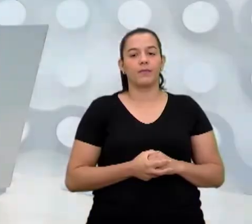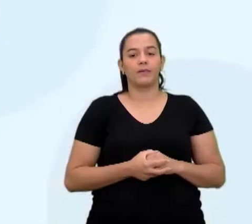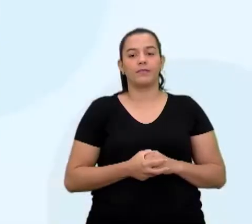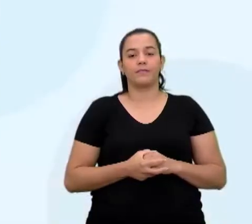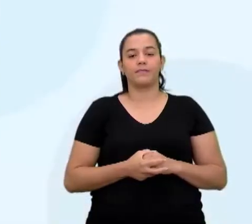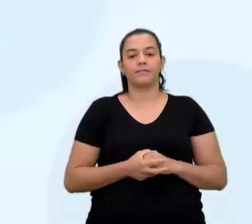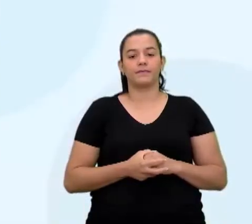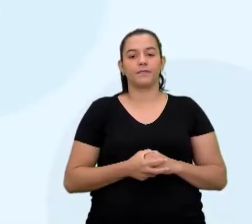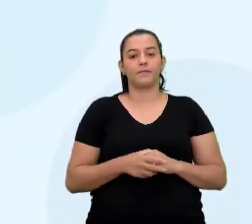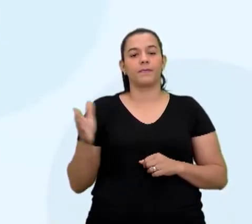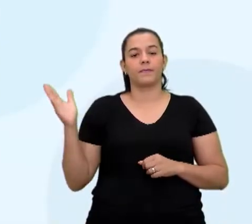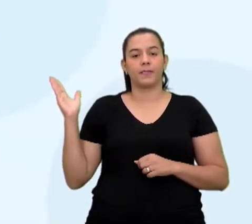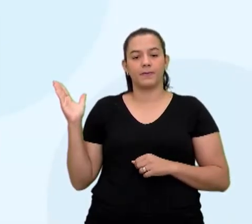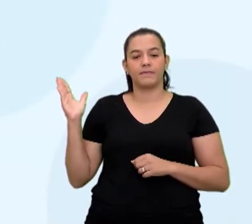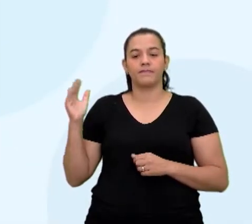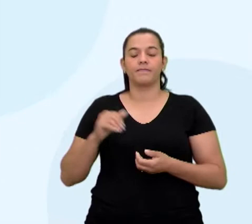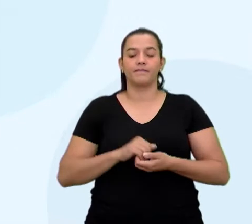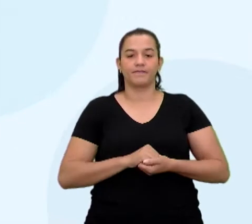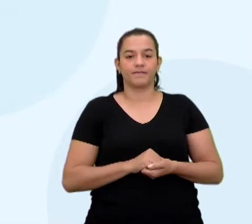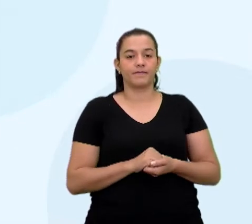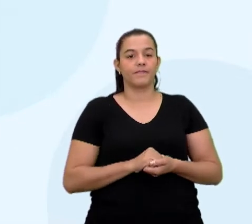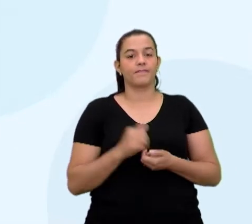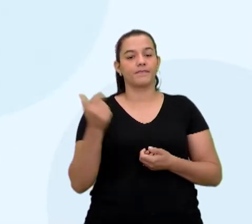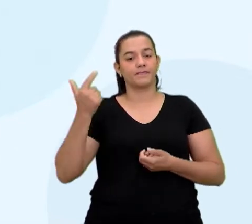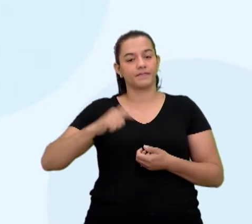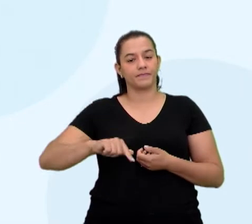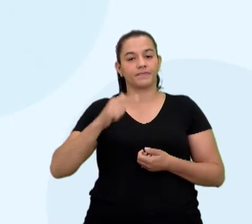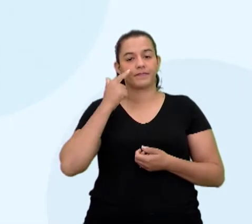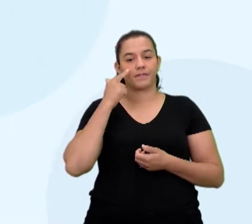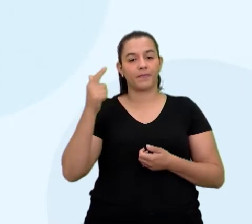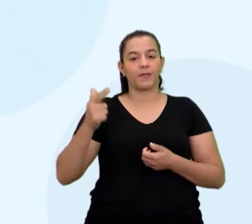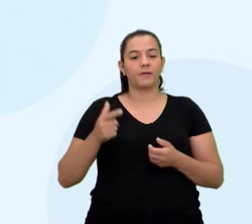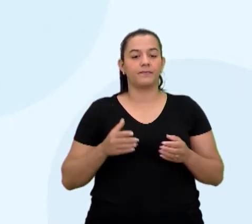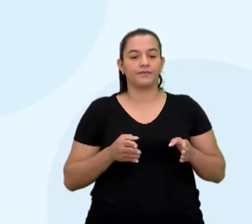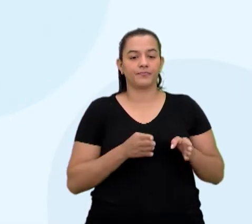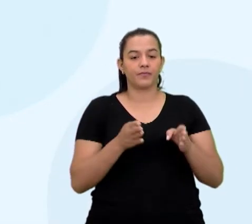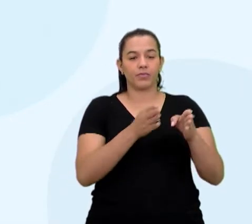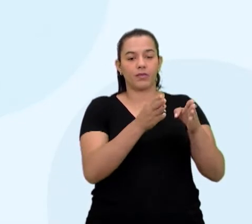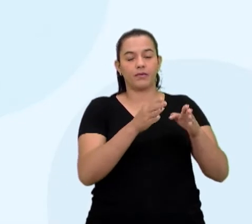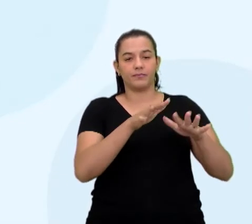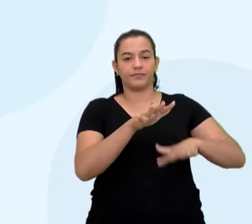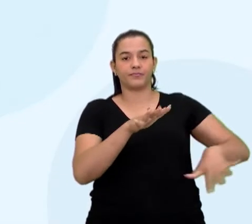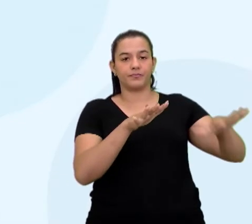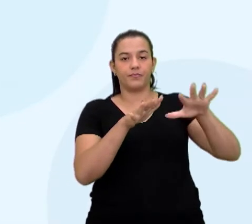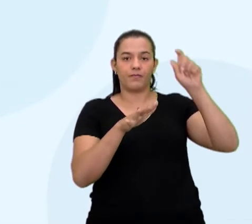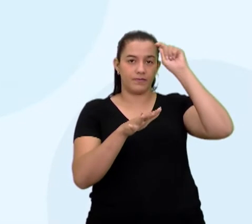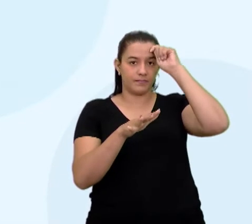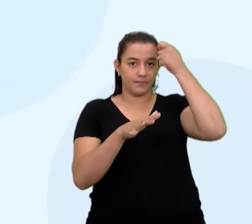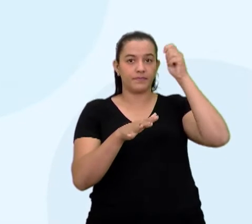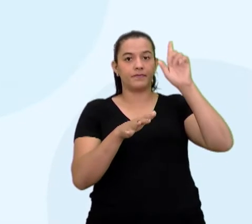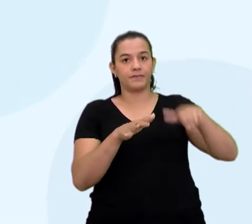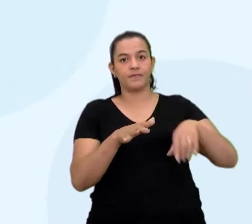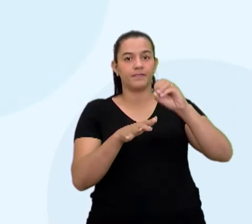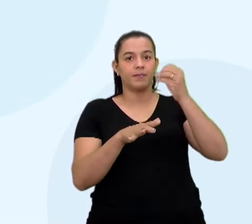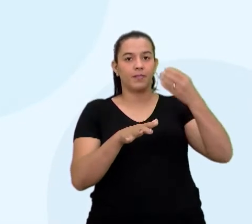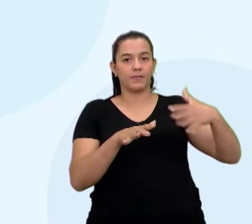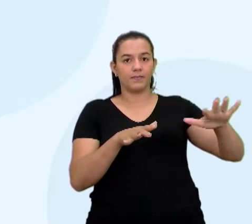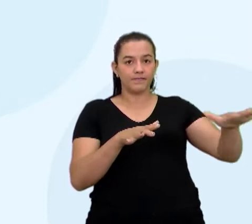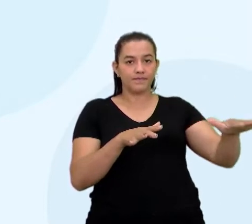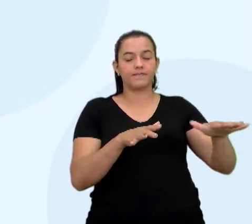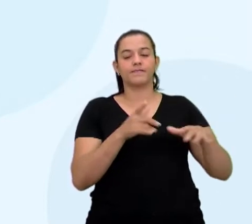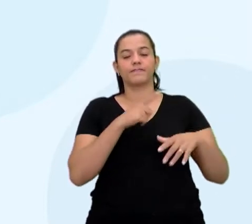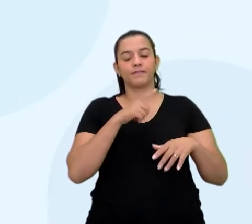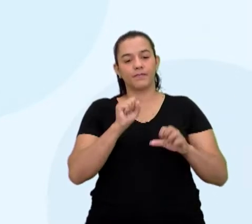San Andreas. Isso, meu garotão. Tá vendo lá? Tá lá, né? A parte preta é o Oceano Pacífico. Então pode também ocorrer